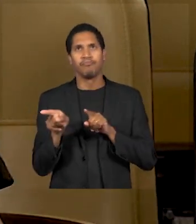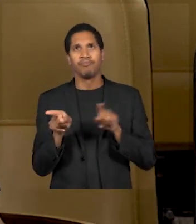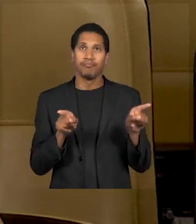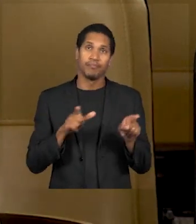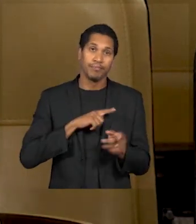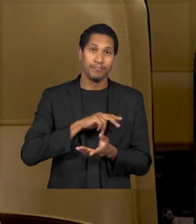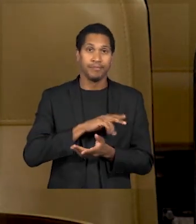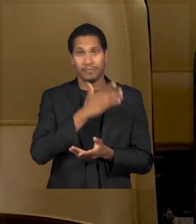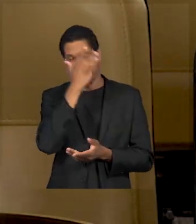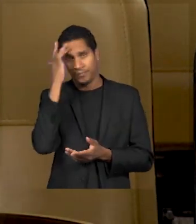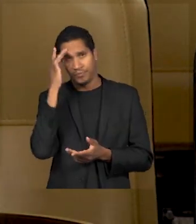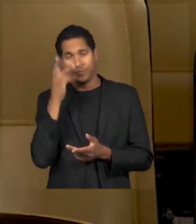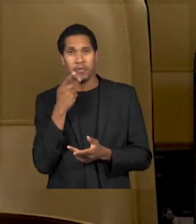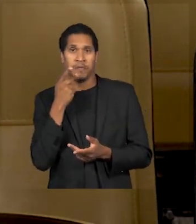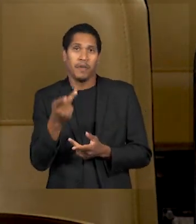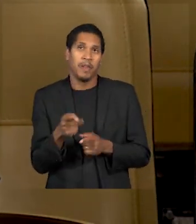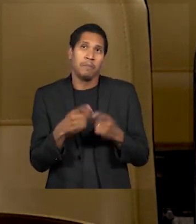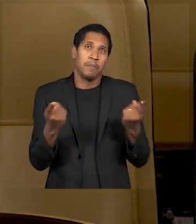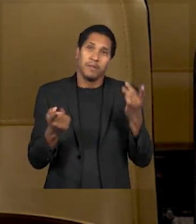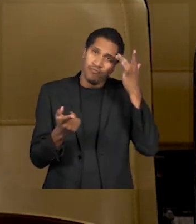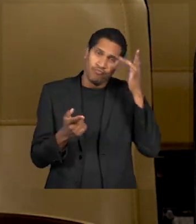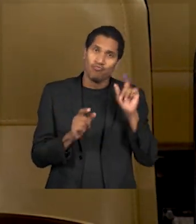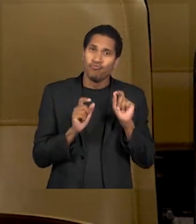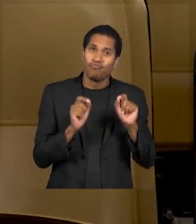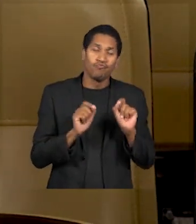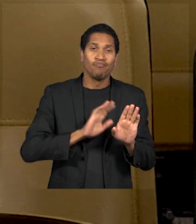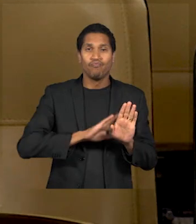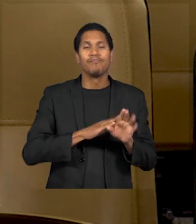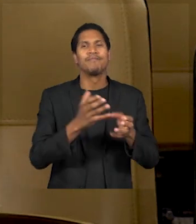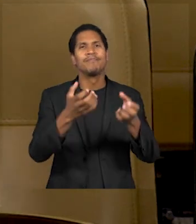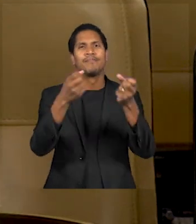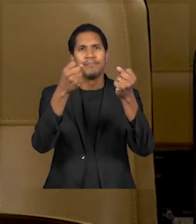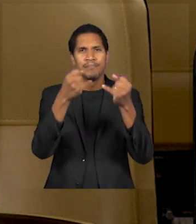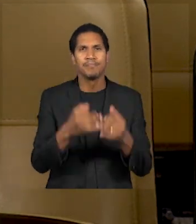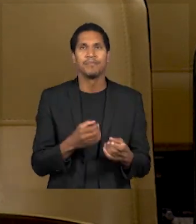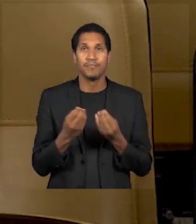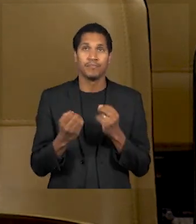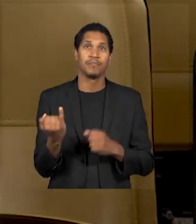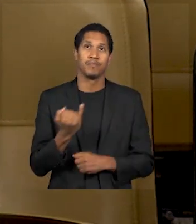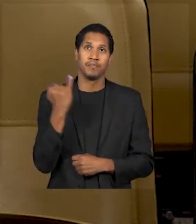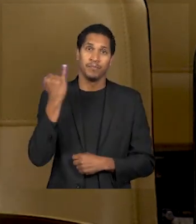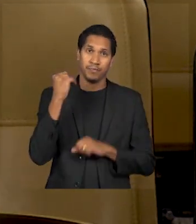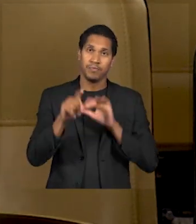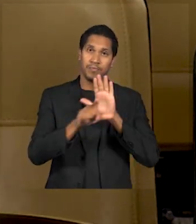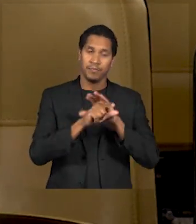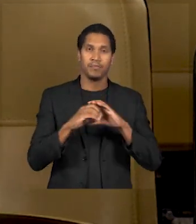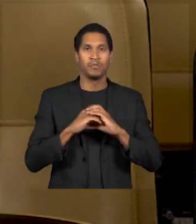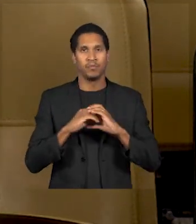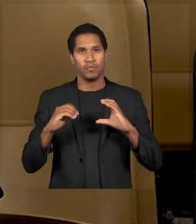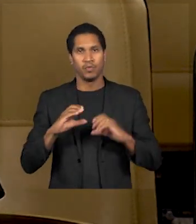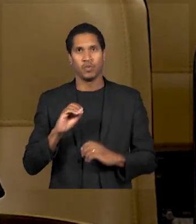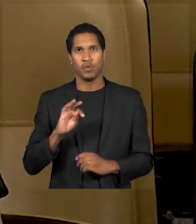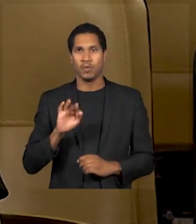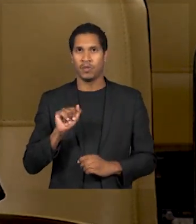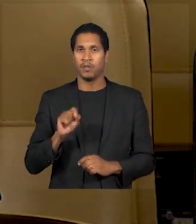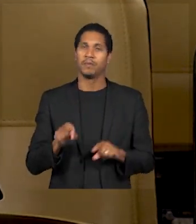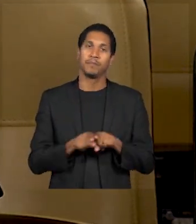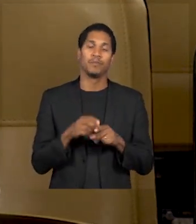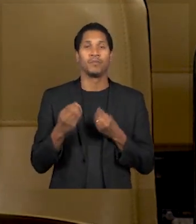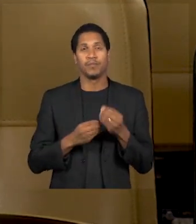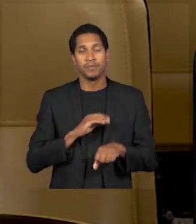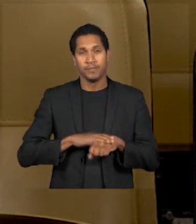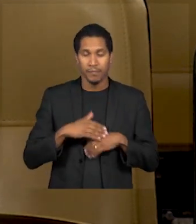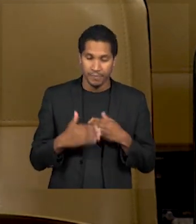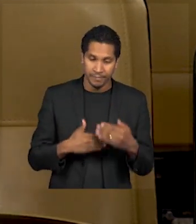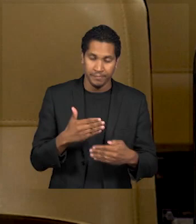muitas pessoas falam sem conhecimento, enfim. Queria que você explicasse um pouco sobre a importância dessa lei e os avanços, né, as conquistas